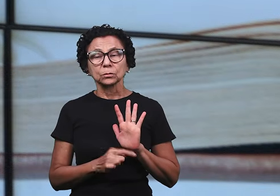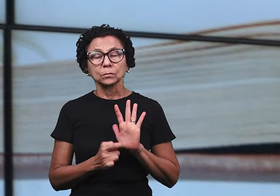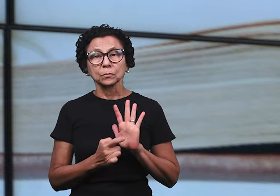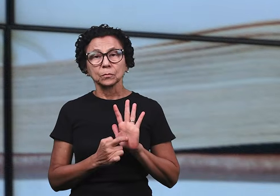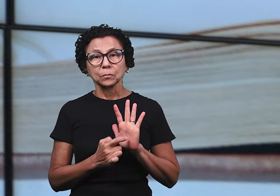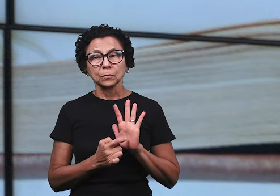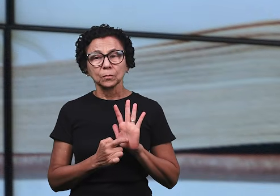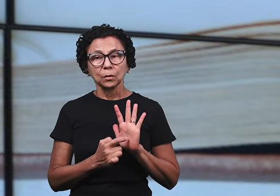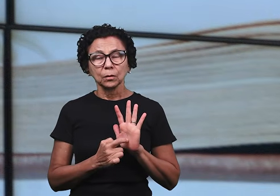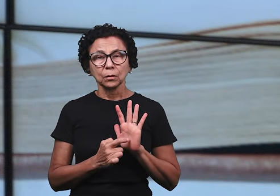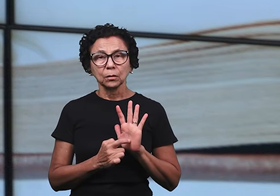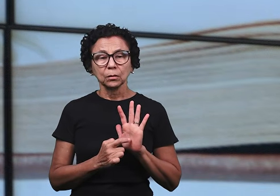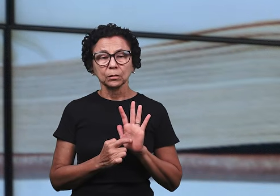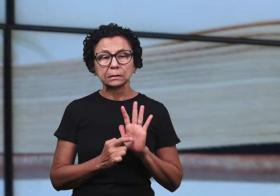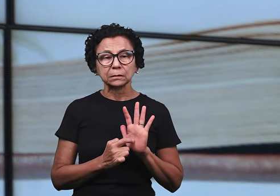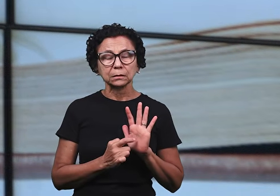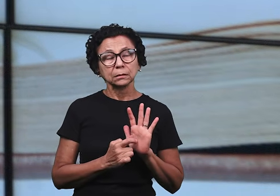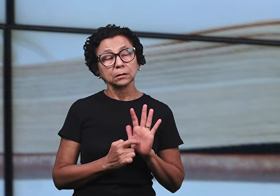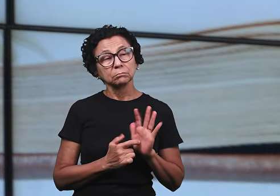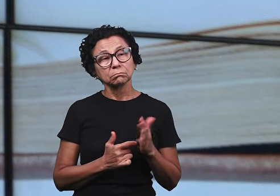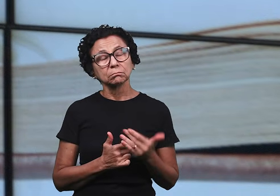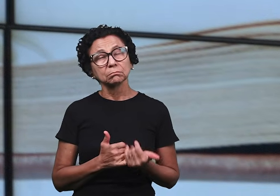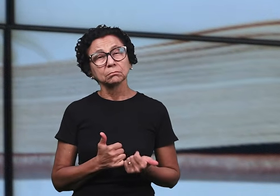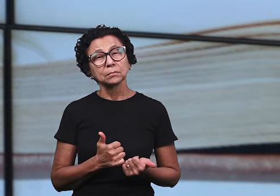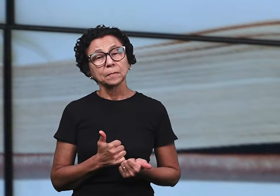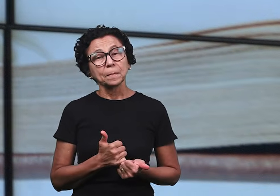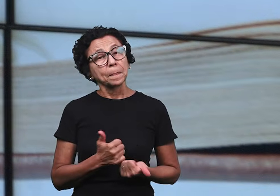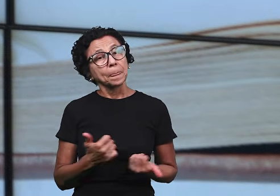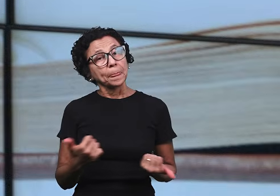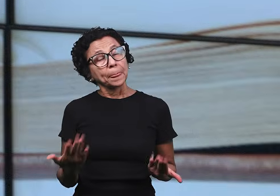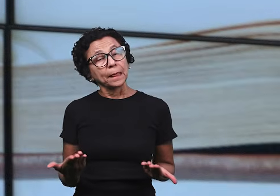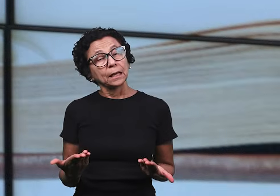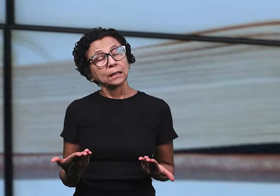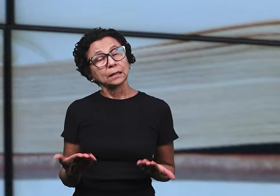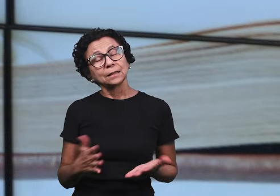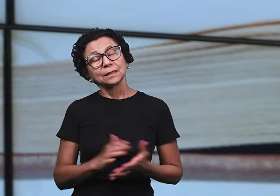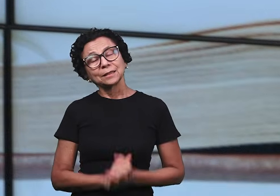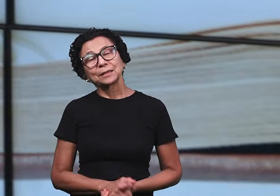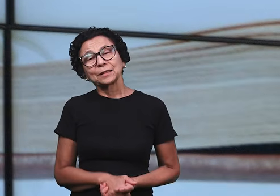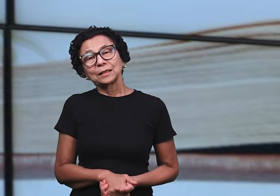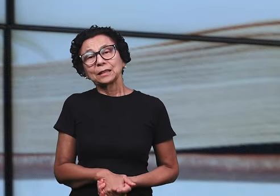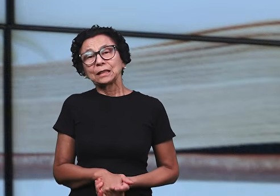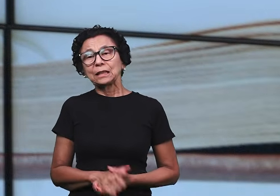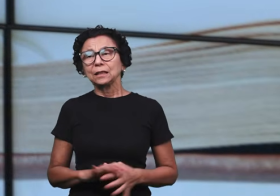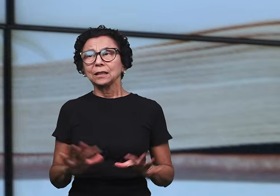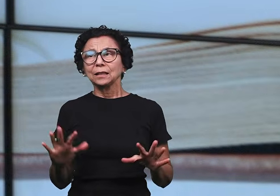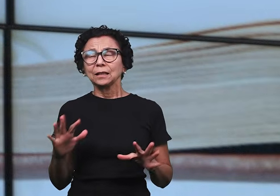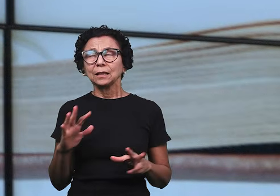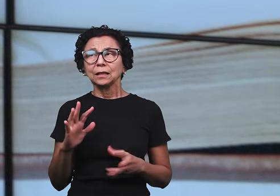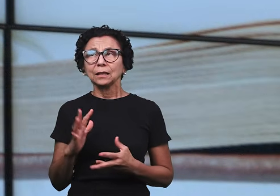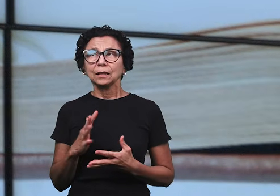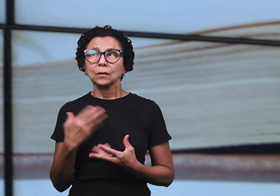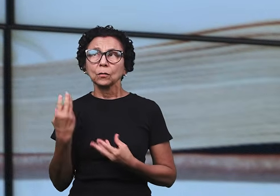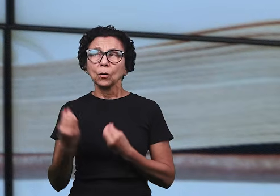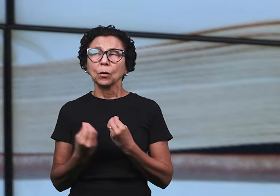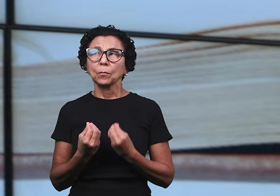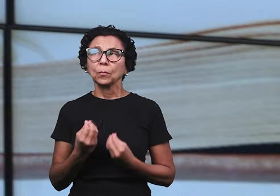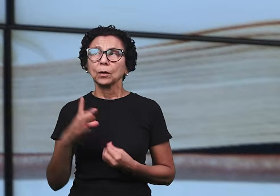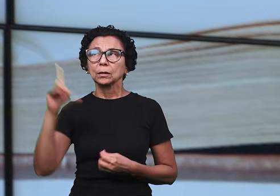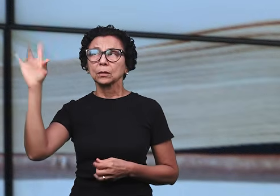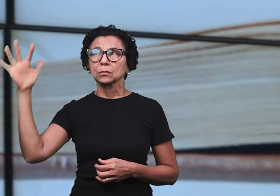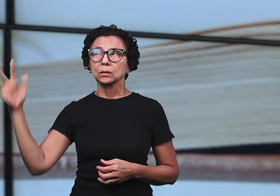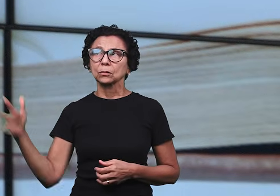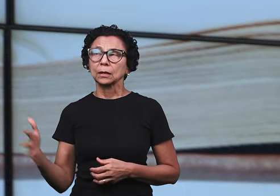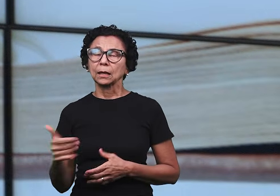que houve um tempo em que as pessoas acreditaram que só a formalidade de como adorar a